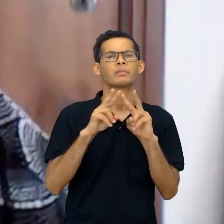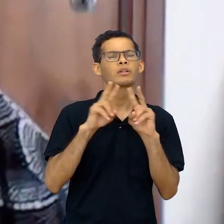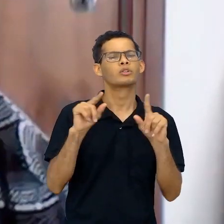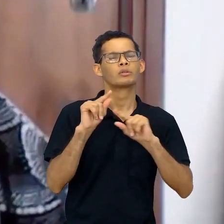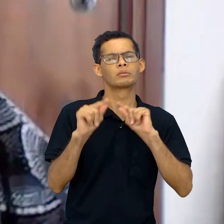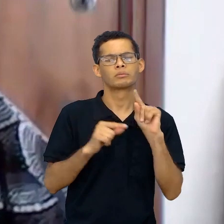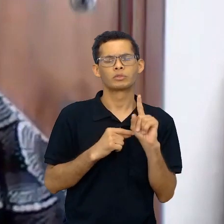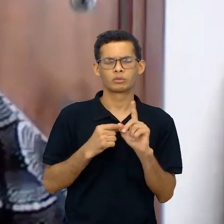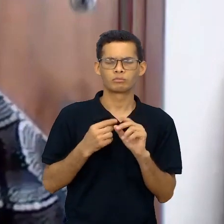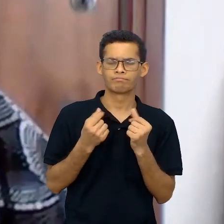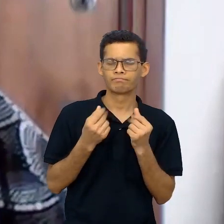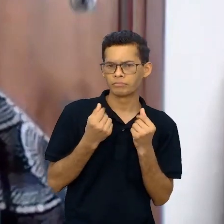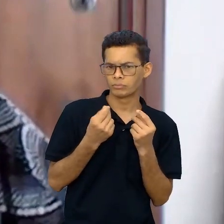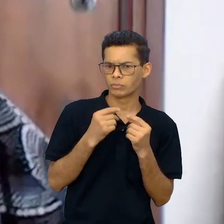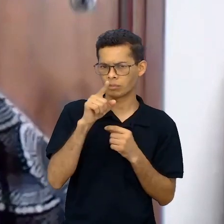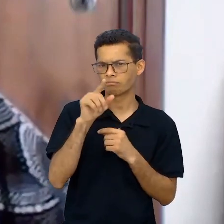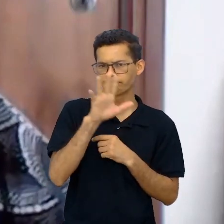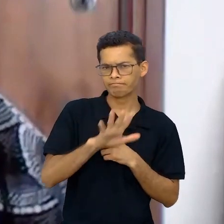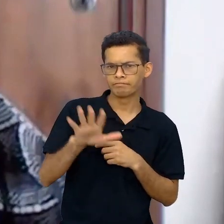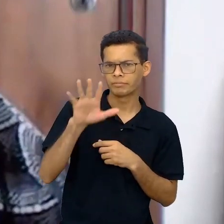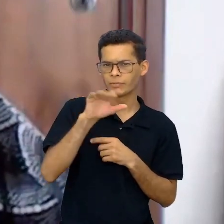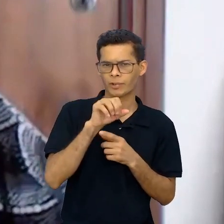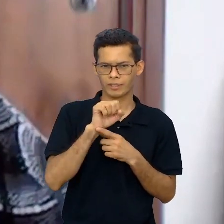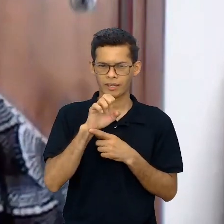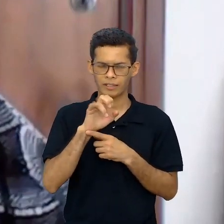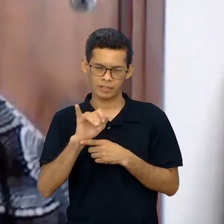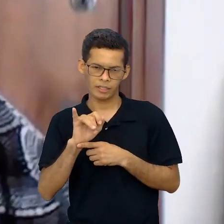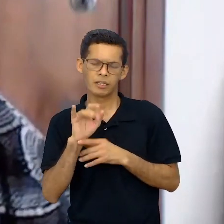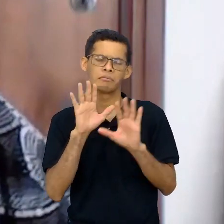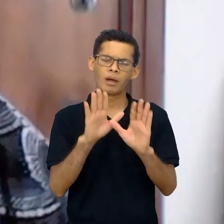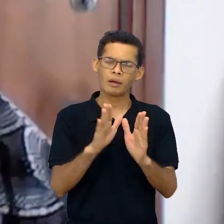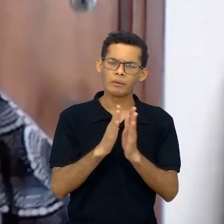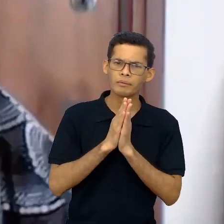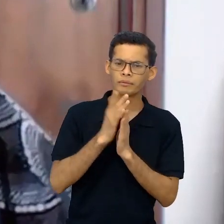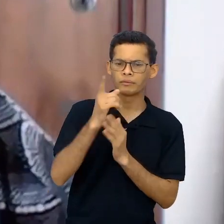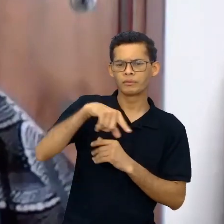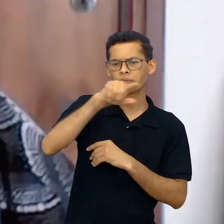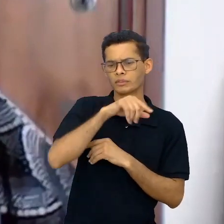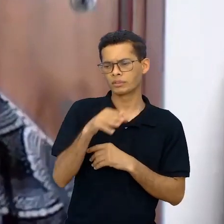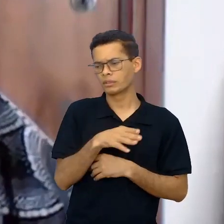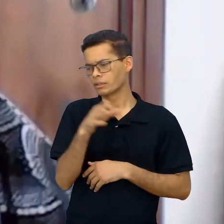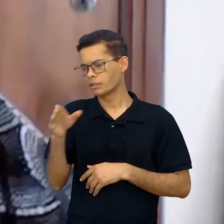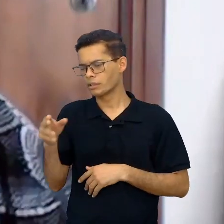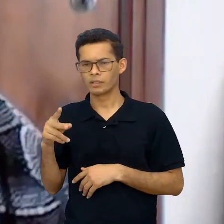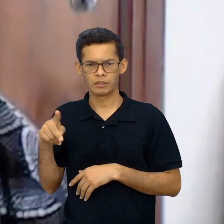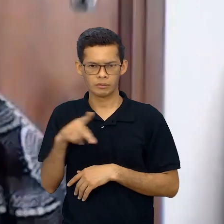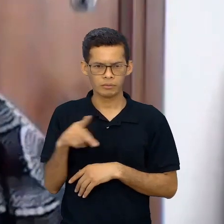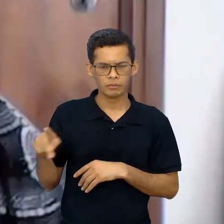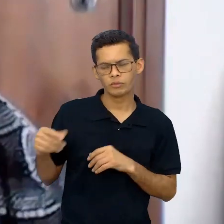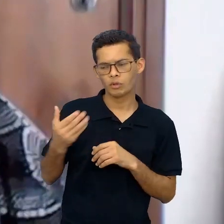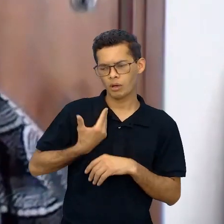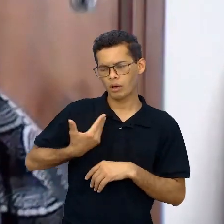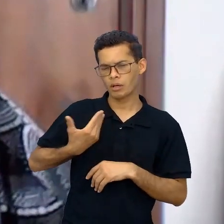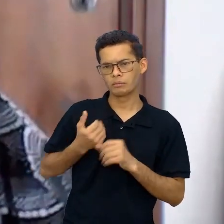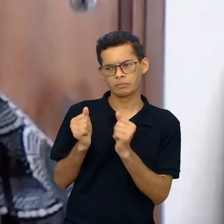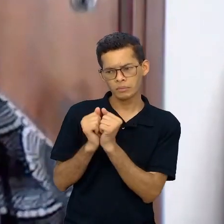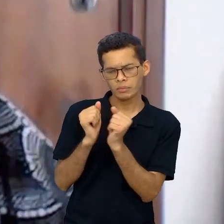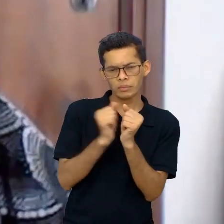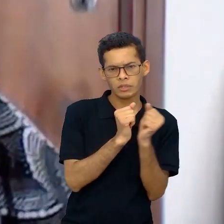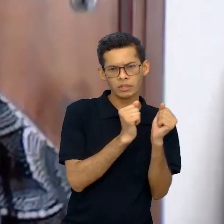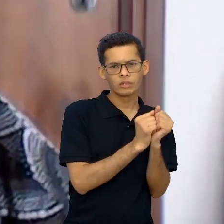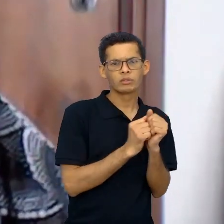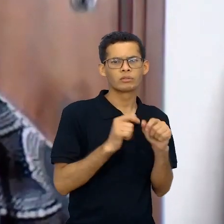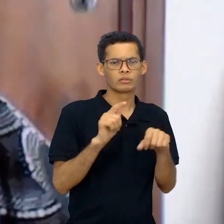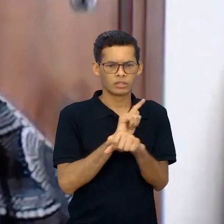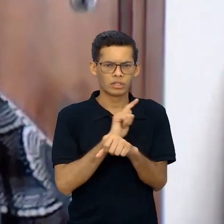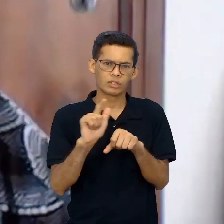a TPC, né? Mas se debrucem aí com os colegas de vocês, com os amigos, com os colegas, com os professores, com os gestores